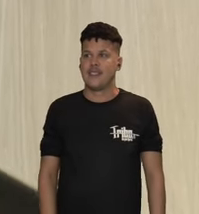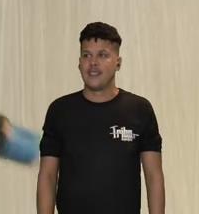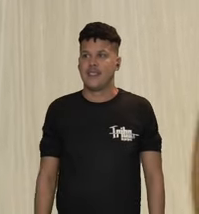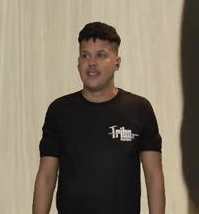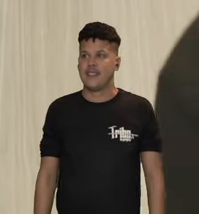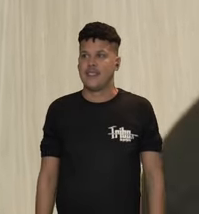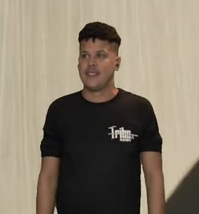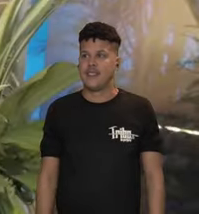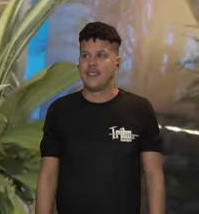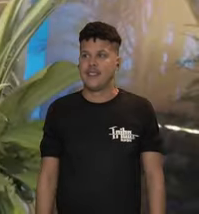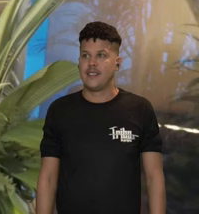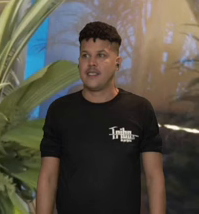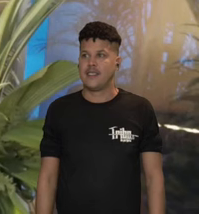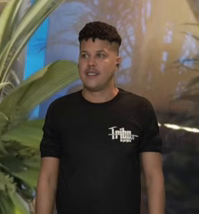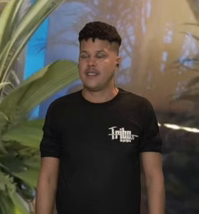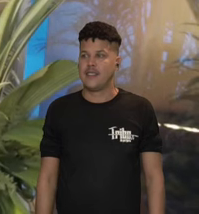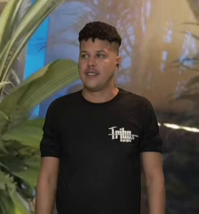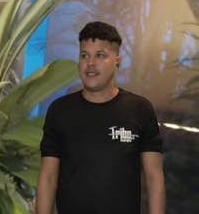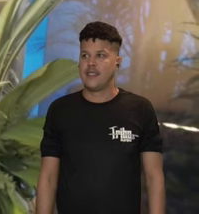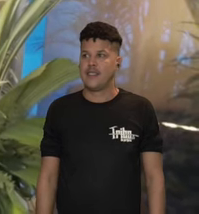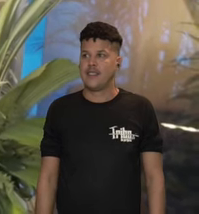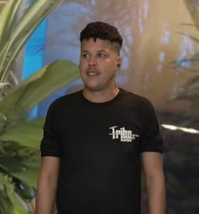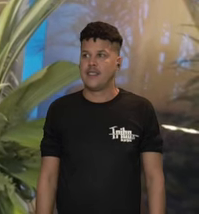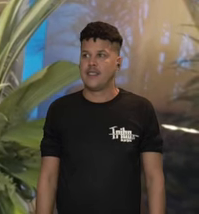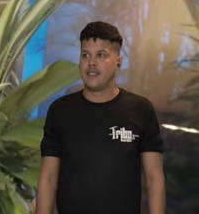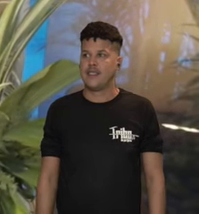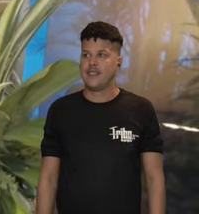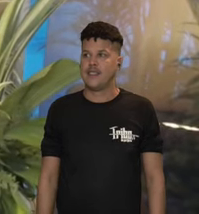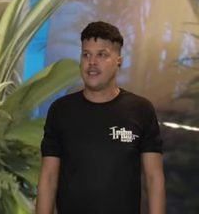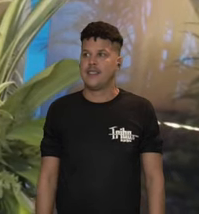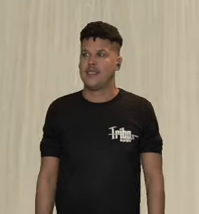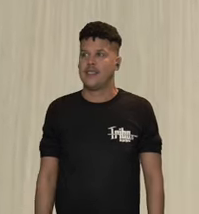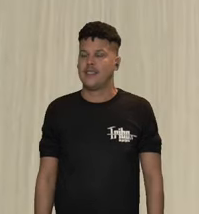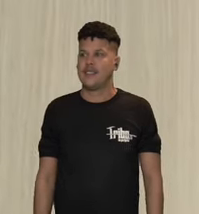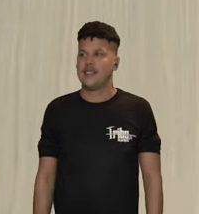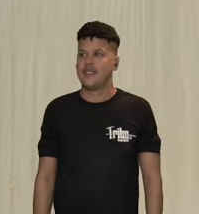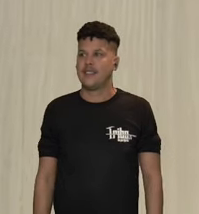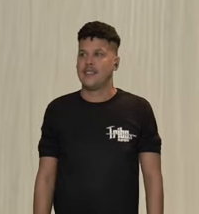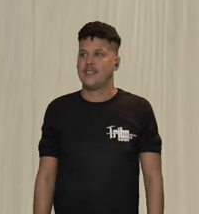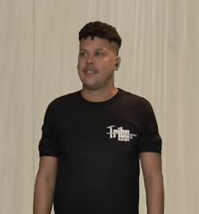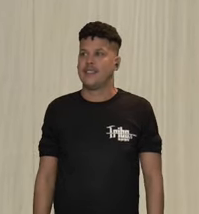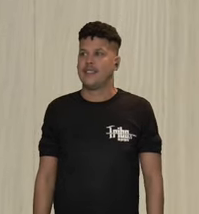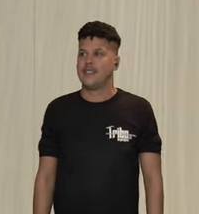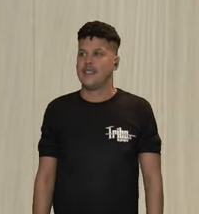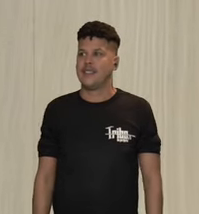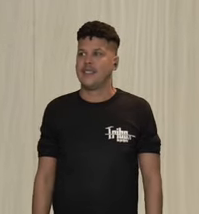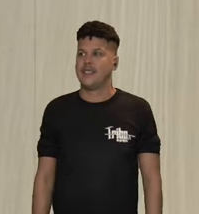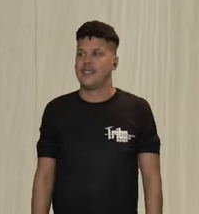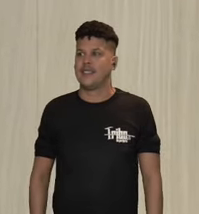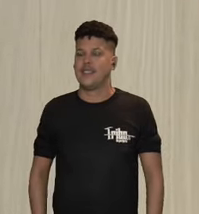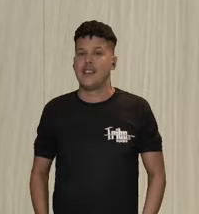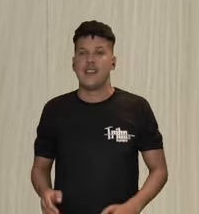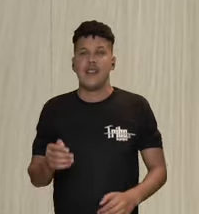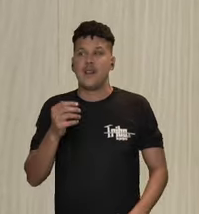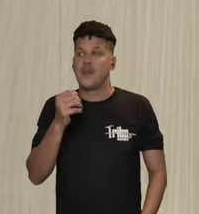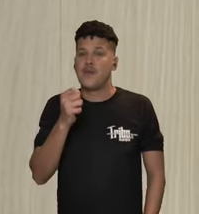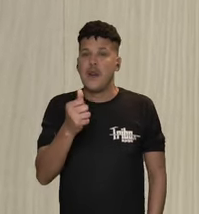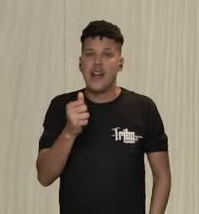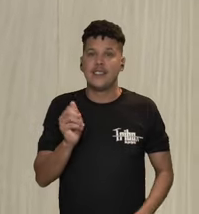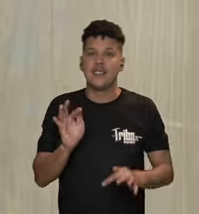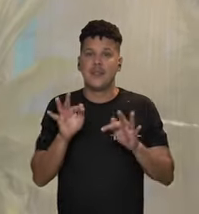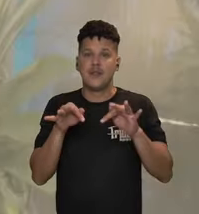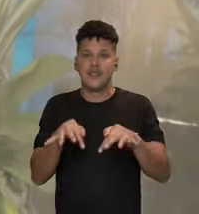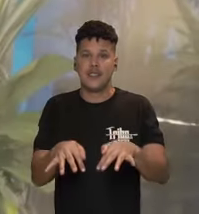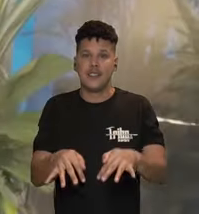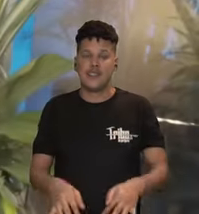mas... Quer tomar? Vai vir outra. Produção. E essa aqui, mano? Eu sei que... Velho, tamo até chegando no fim, tá não, tem muita coisa